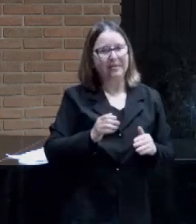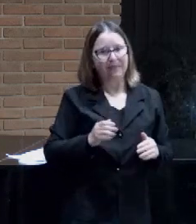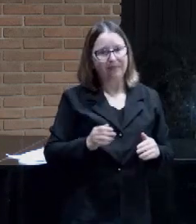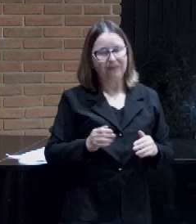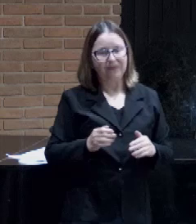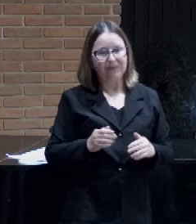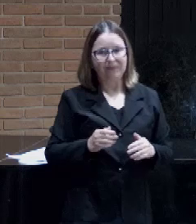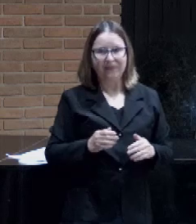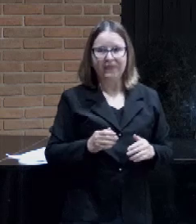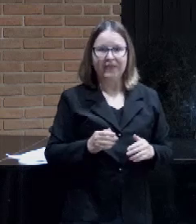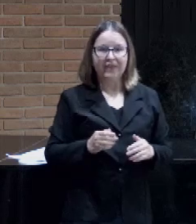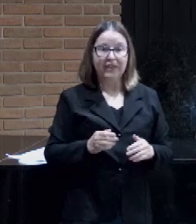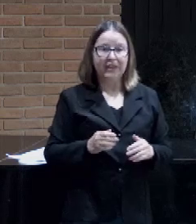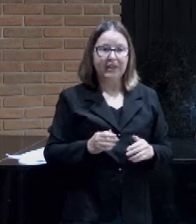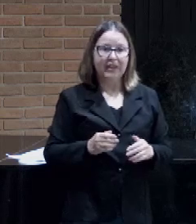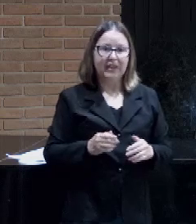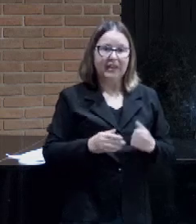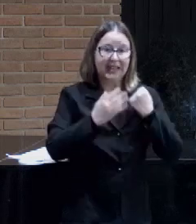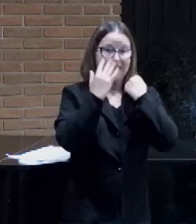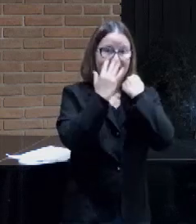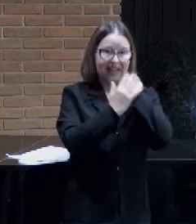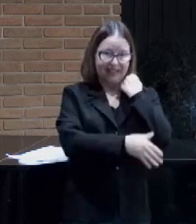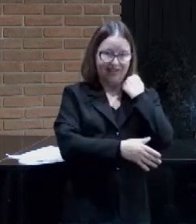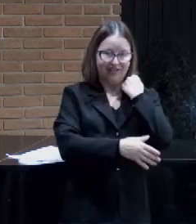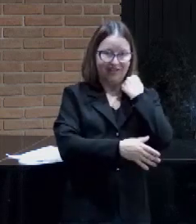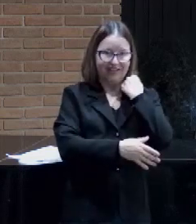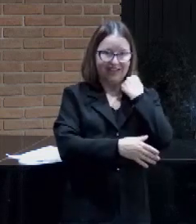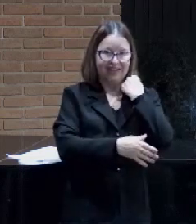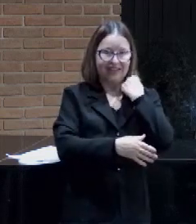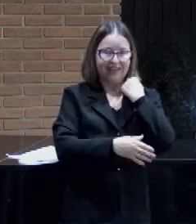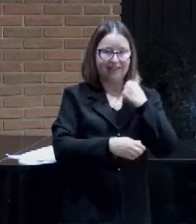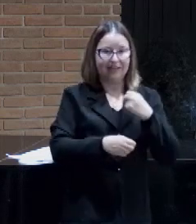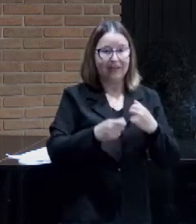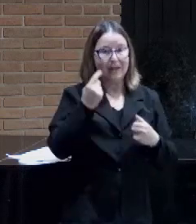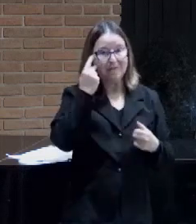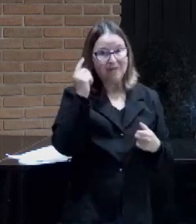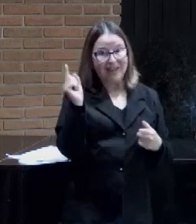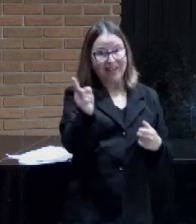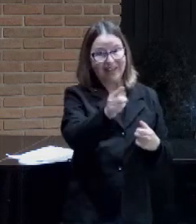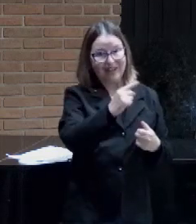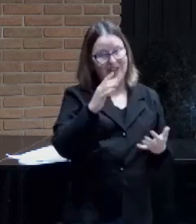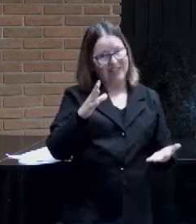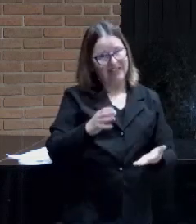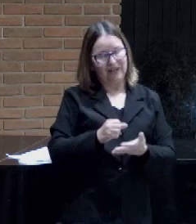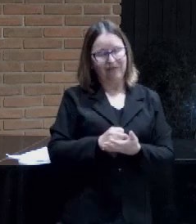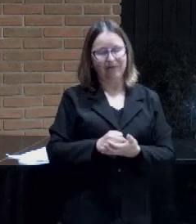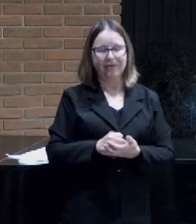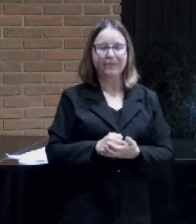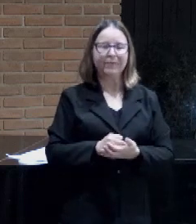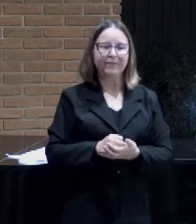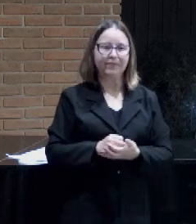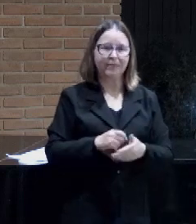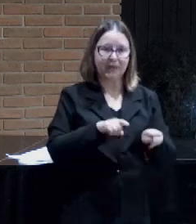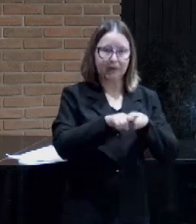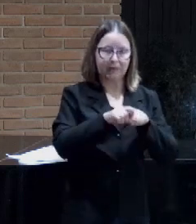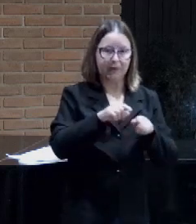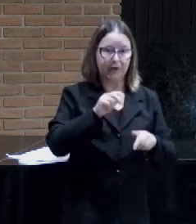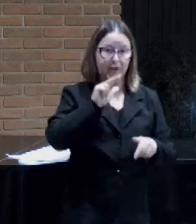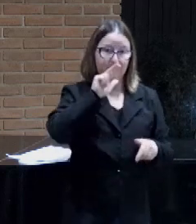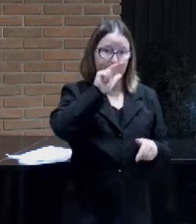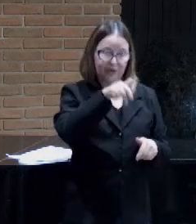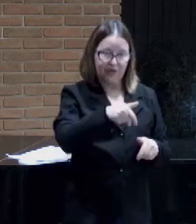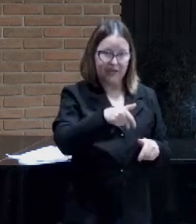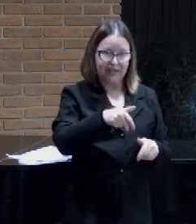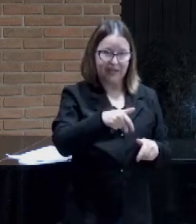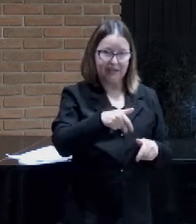ira de Deus para que nós fôssemos poupados e a ira não caísse sobre nós. Meus irmãos, Jonas ele serviu como uma forma